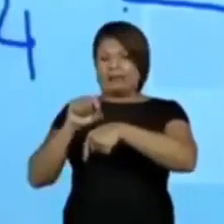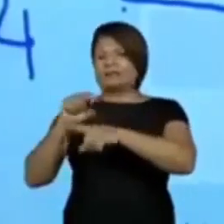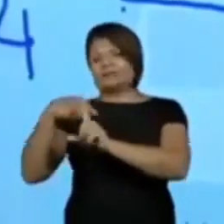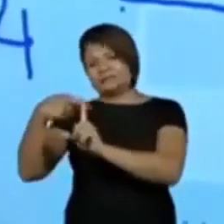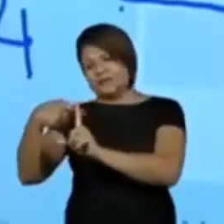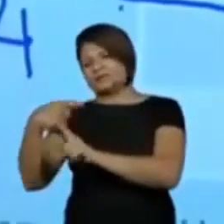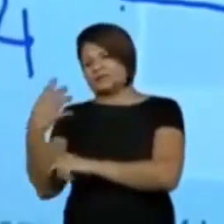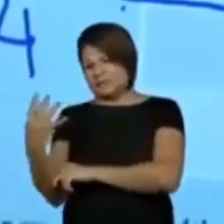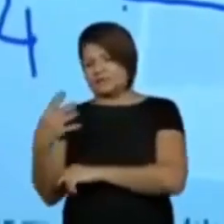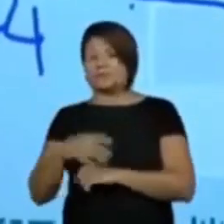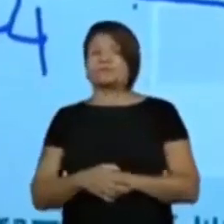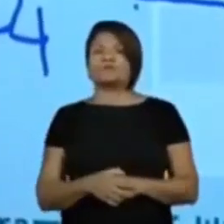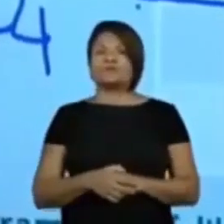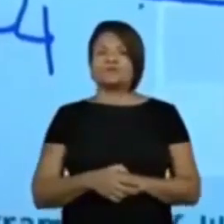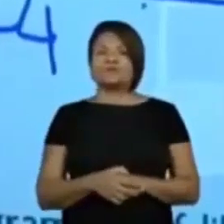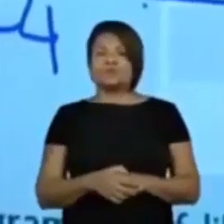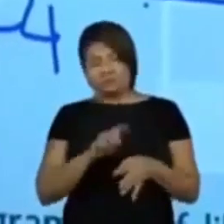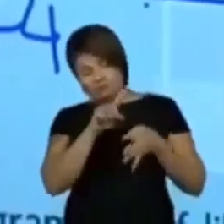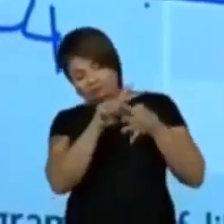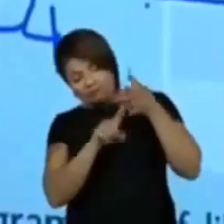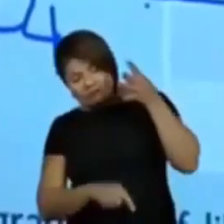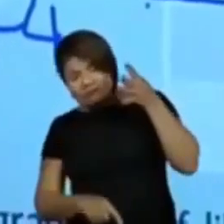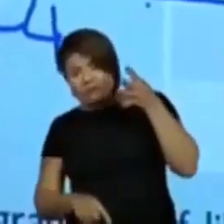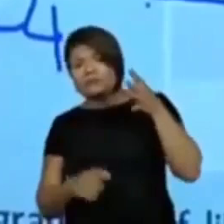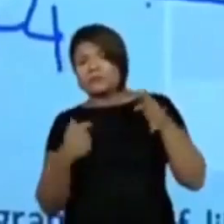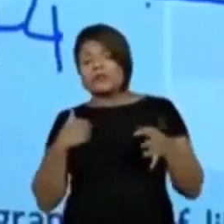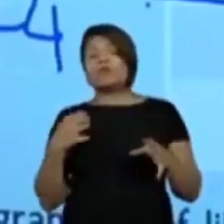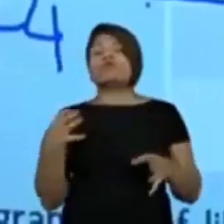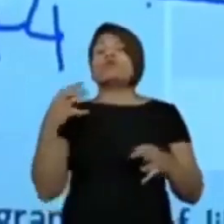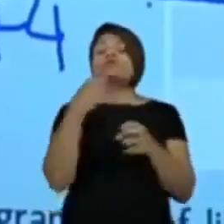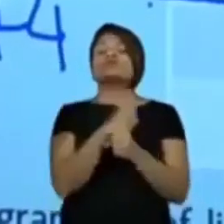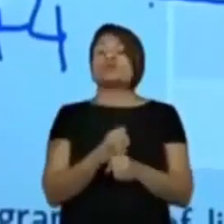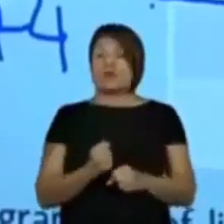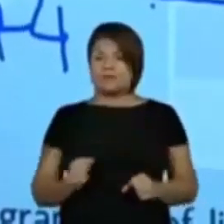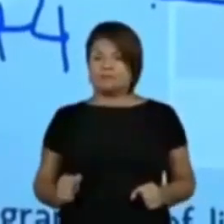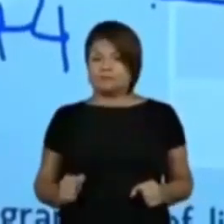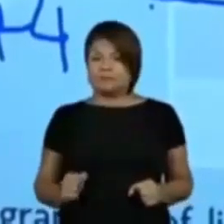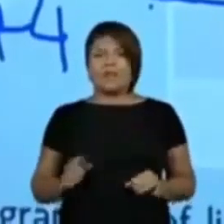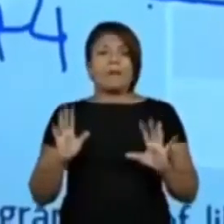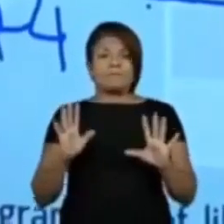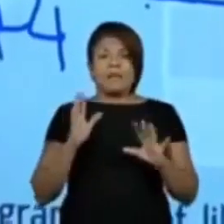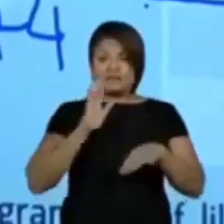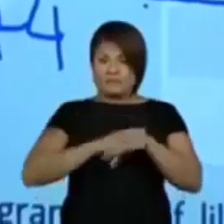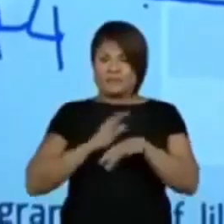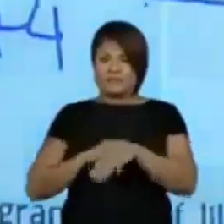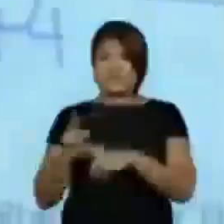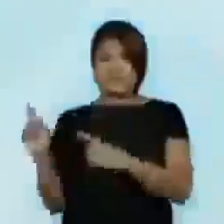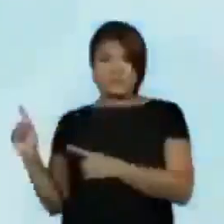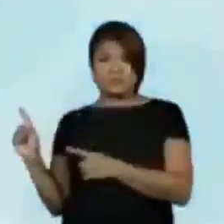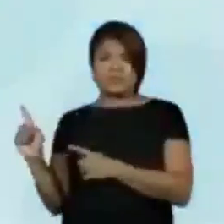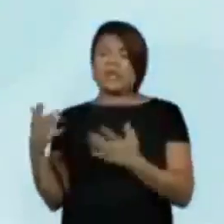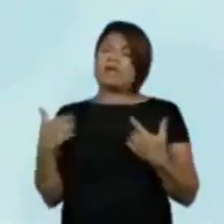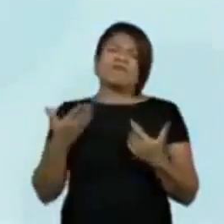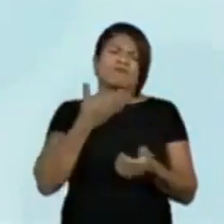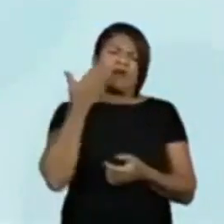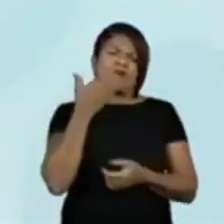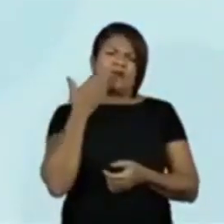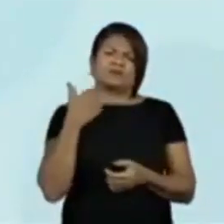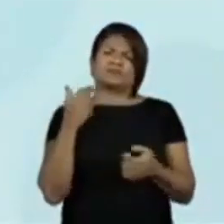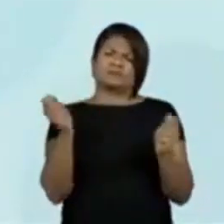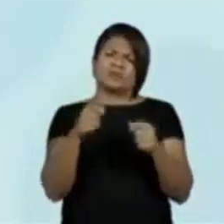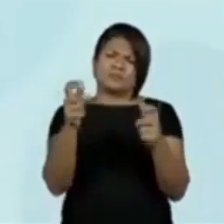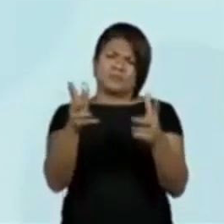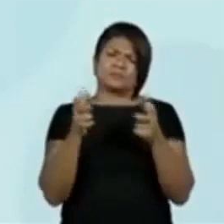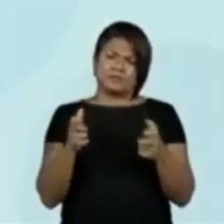4. Todos esses eu vou somar, só que olha, fazendo desse jeito, fica muito fácil da gente perceber